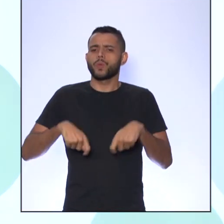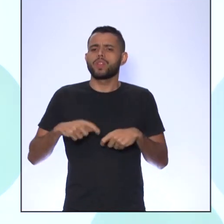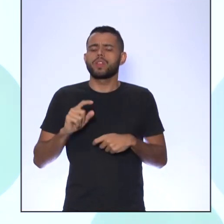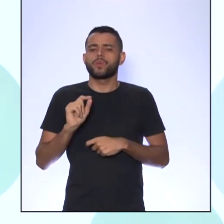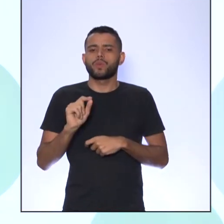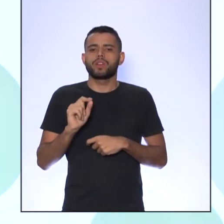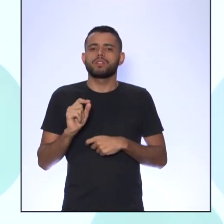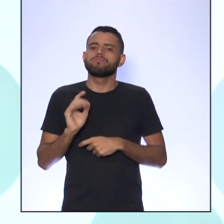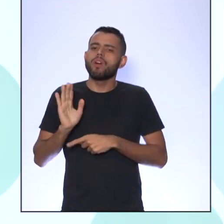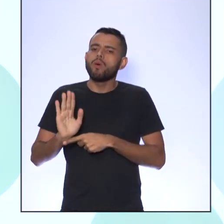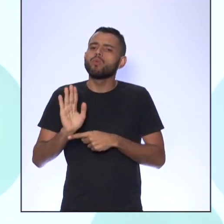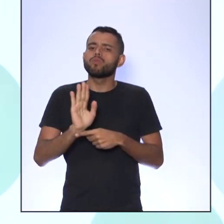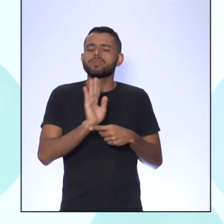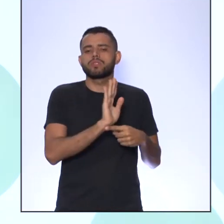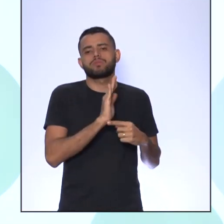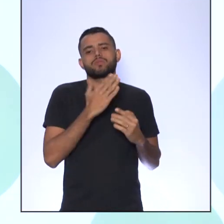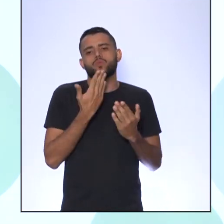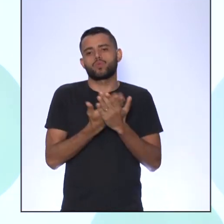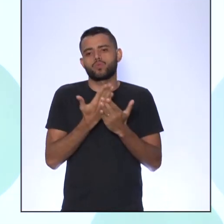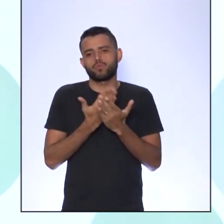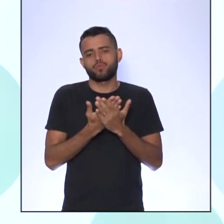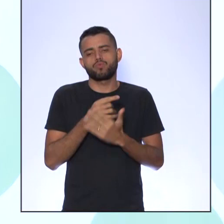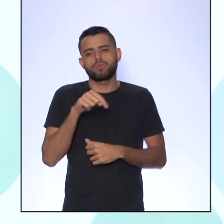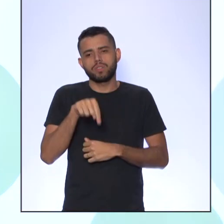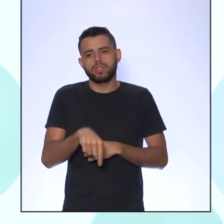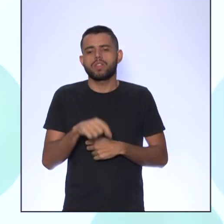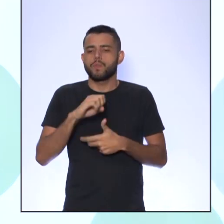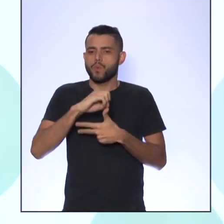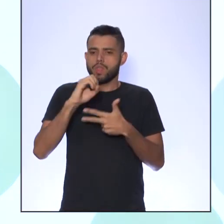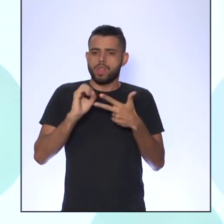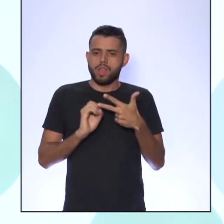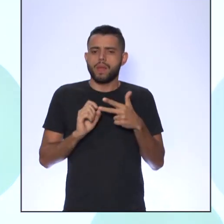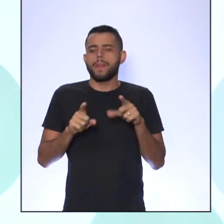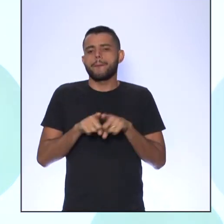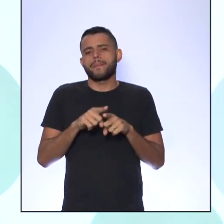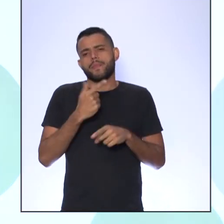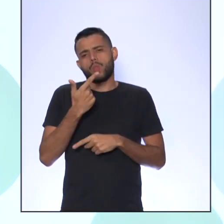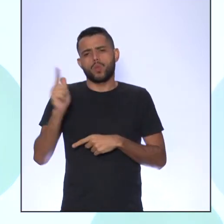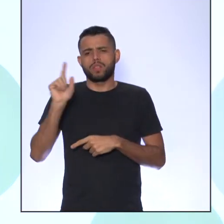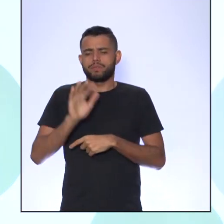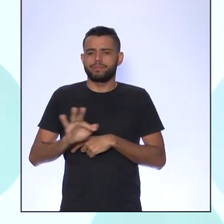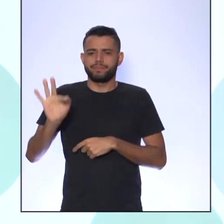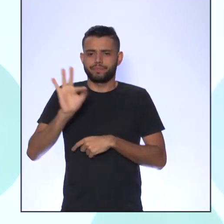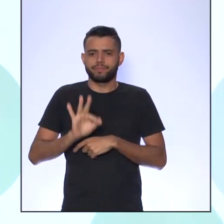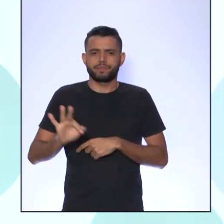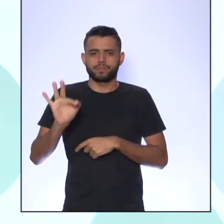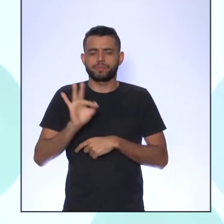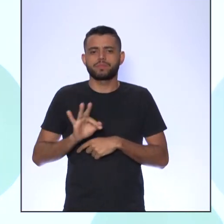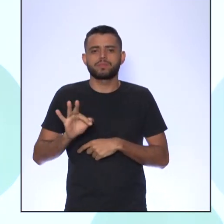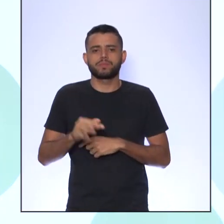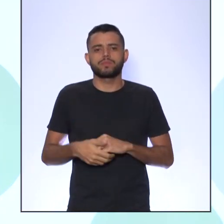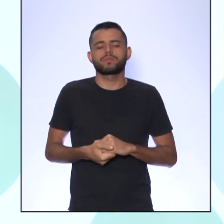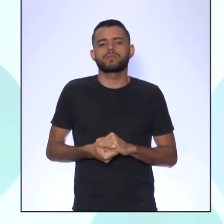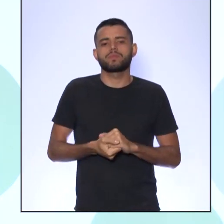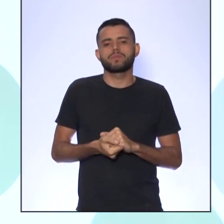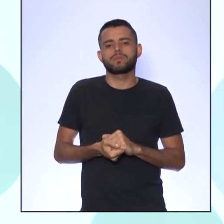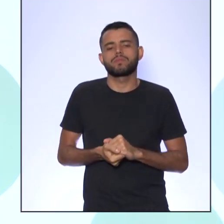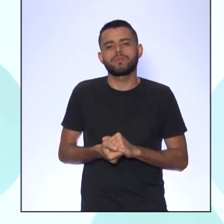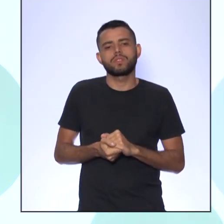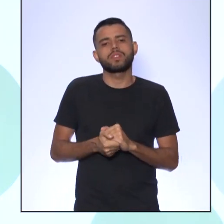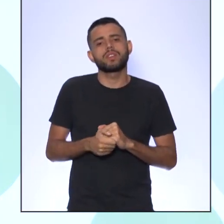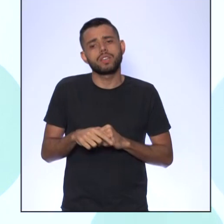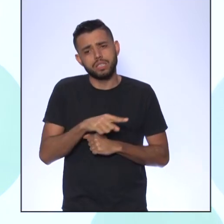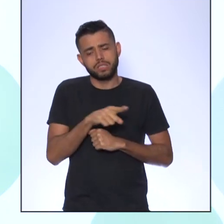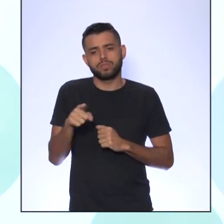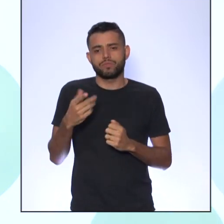tá auxiliando eles nos estudos aqui, né, para o Enem e para as outras universidades que eles venham a prestar